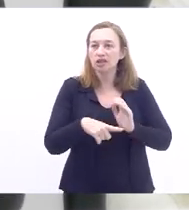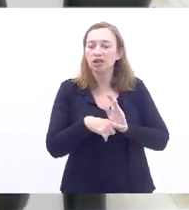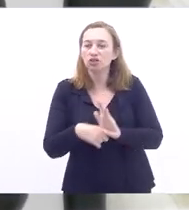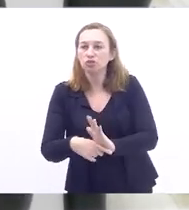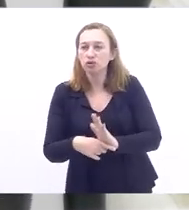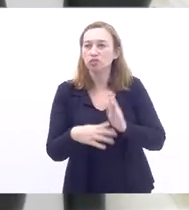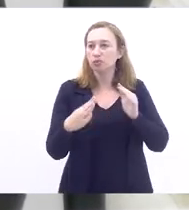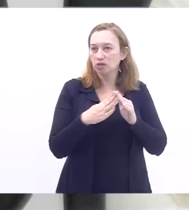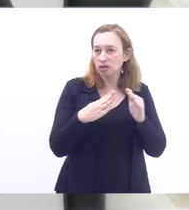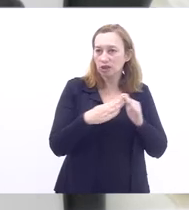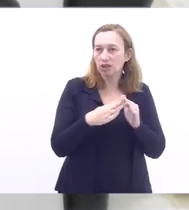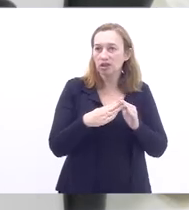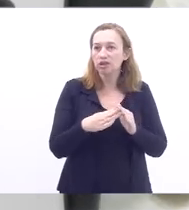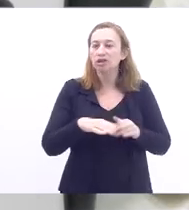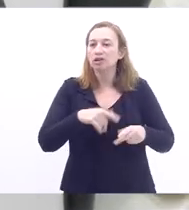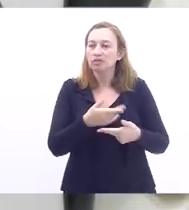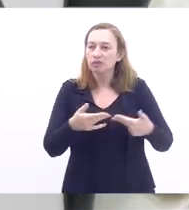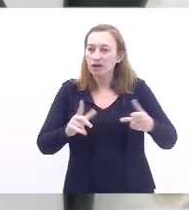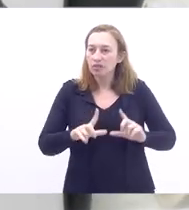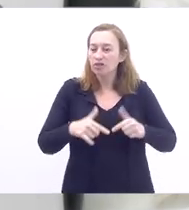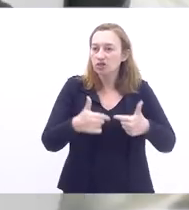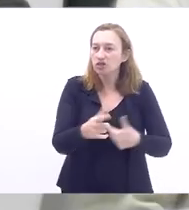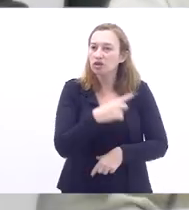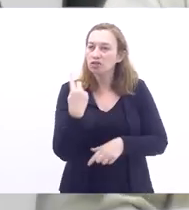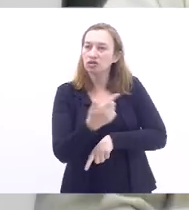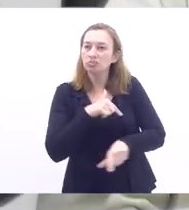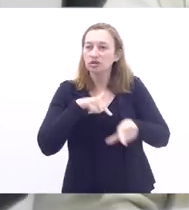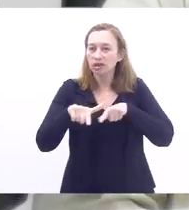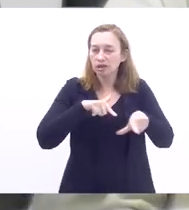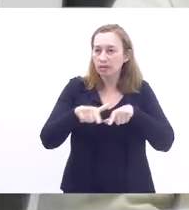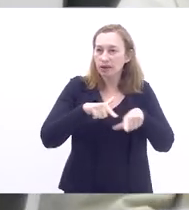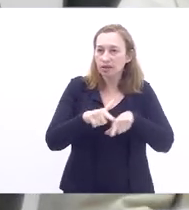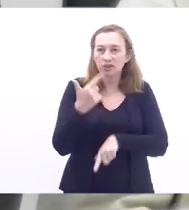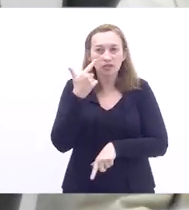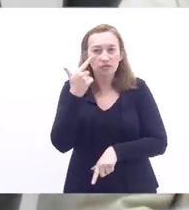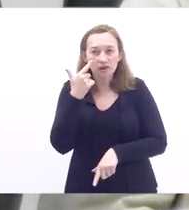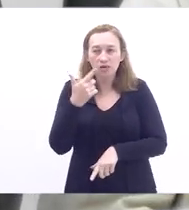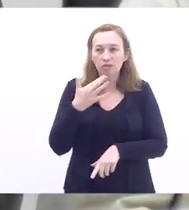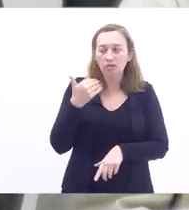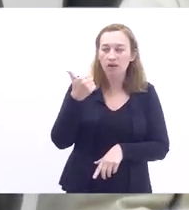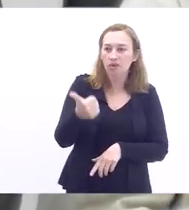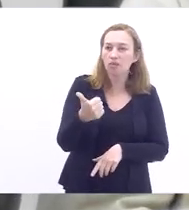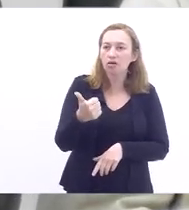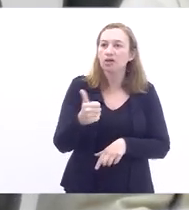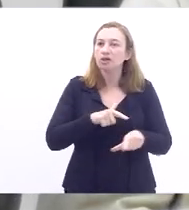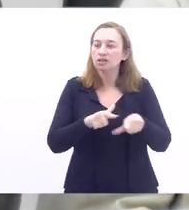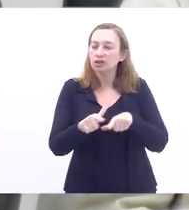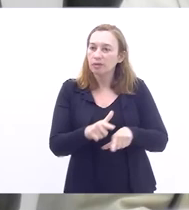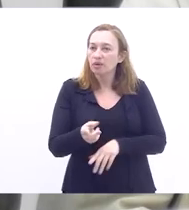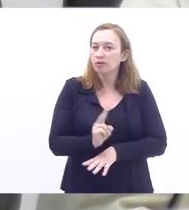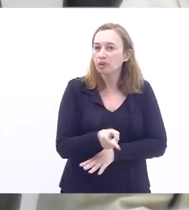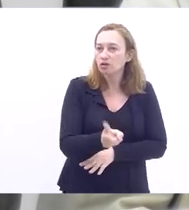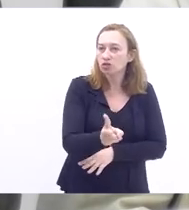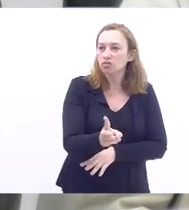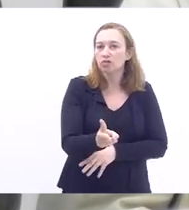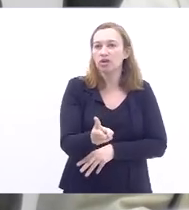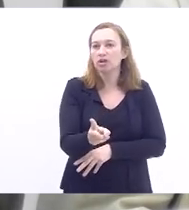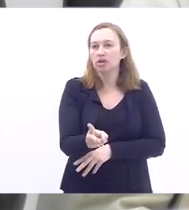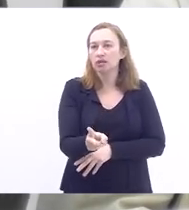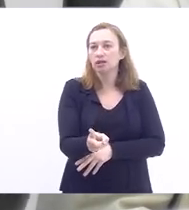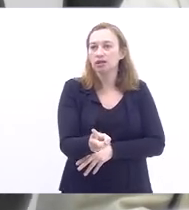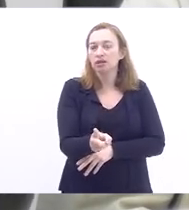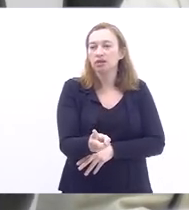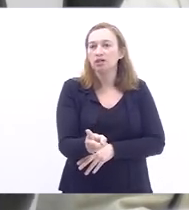avisou todo uma série de ações que a gente está trabalhando ele tá de tablets enfim para trabalhar na permanência dos nossos